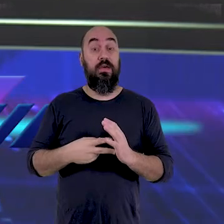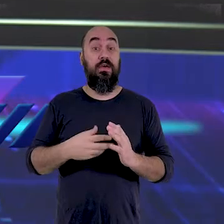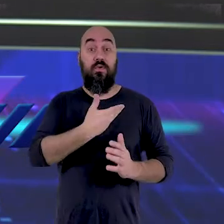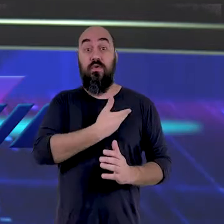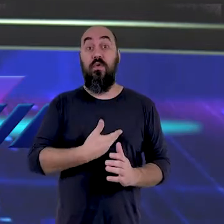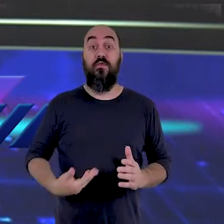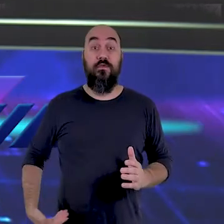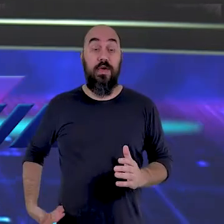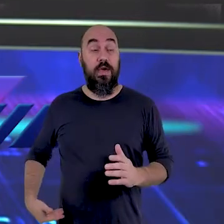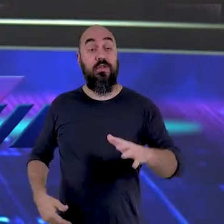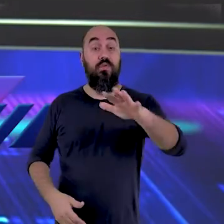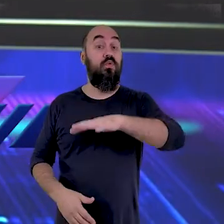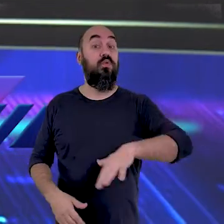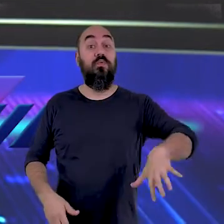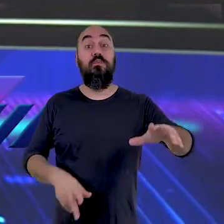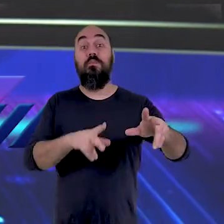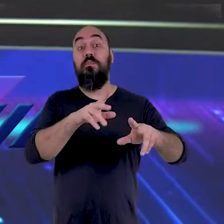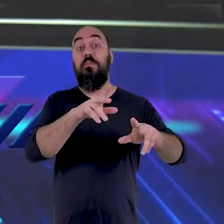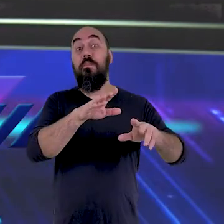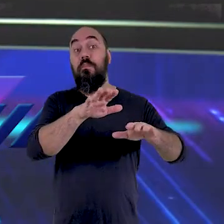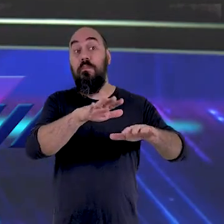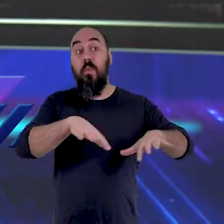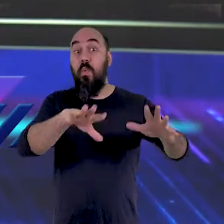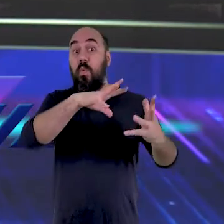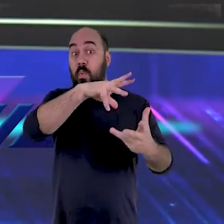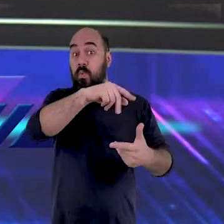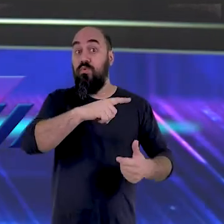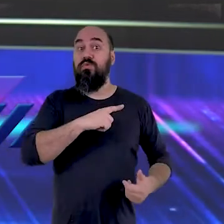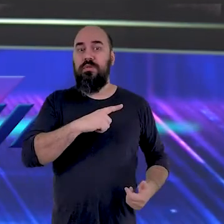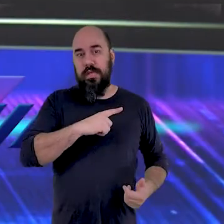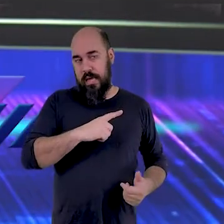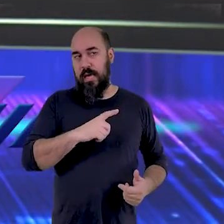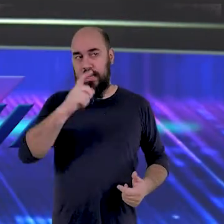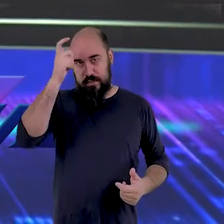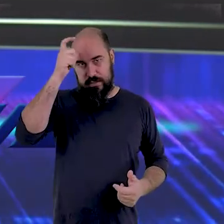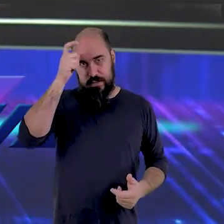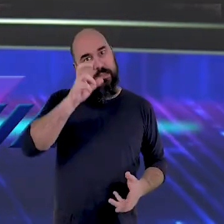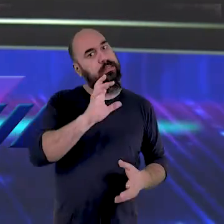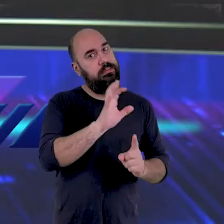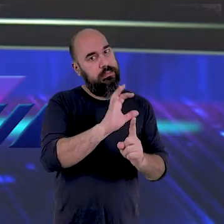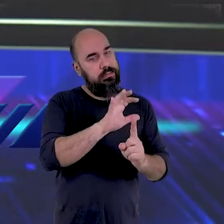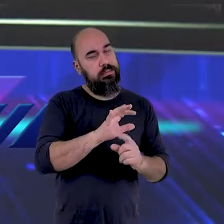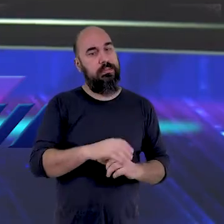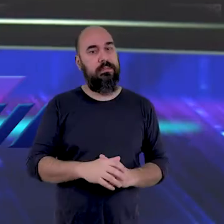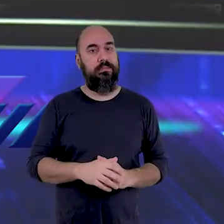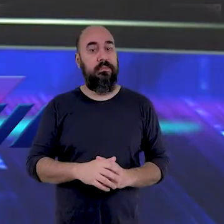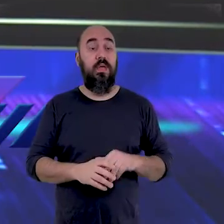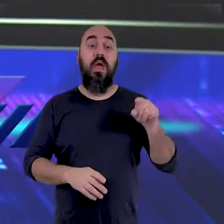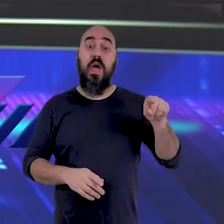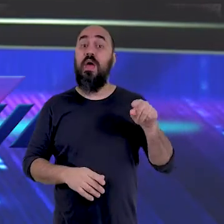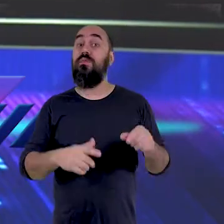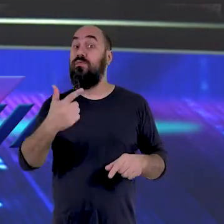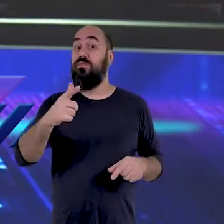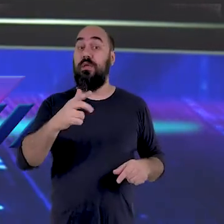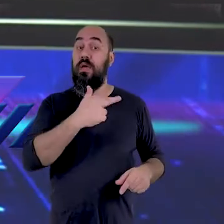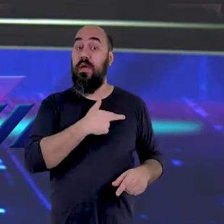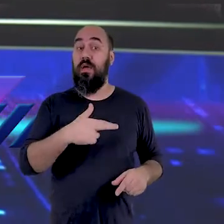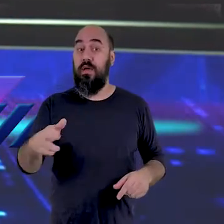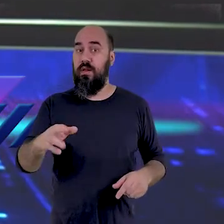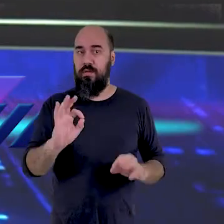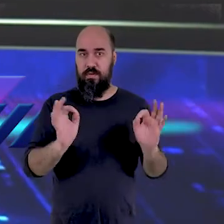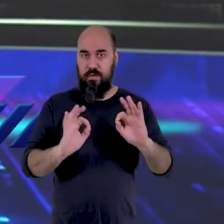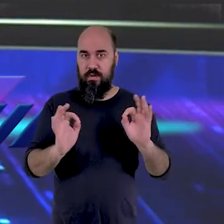seu domínio. Essa besta não tem nenhum fundamento religioso, porque ela vem do